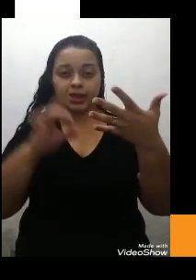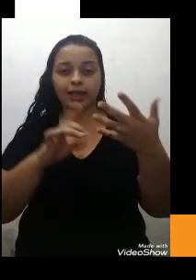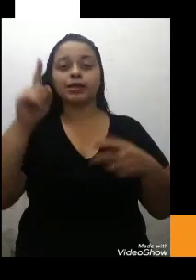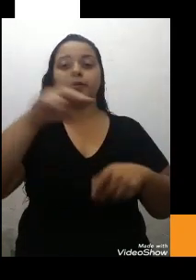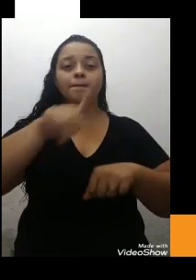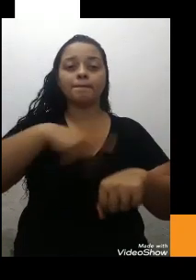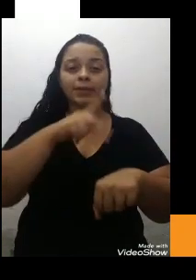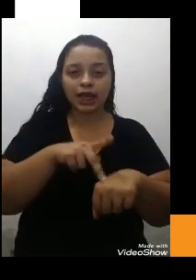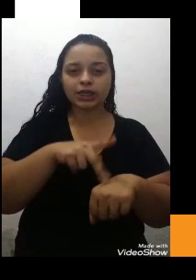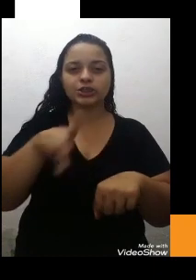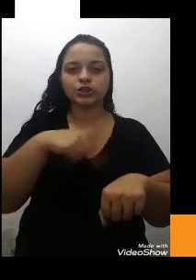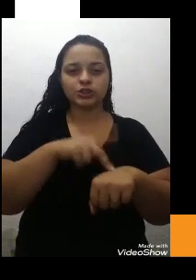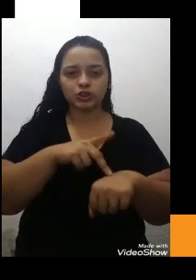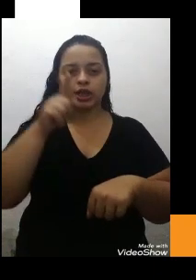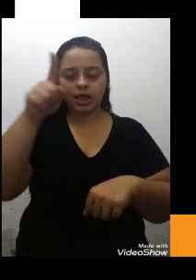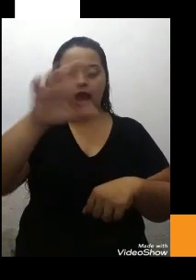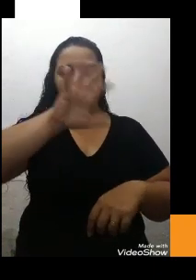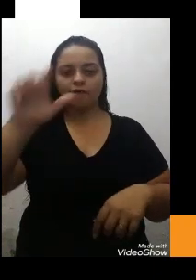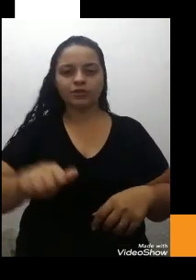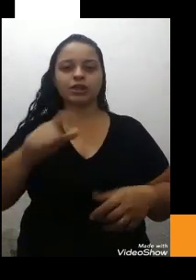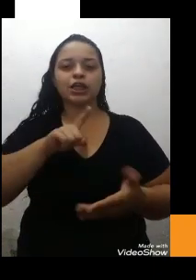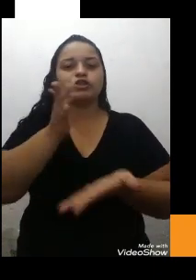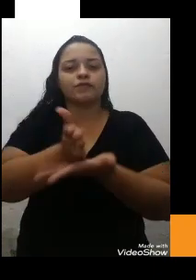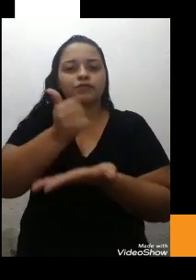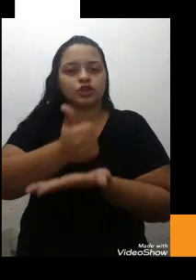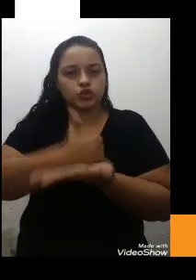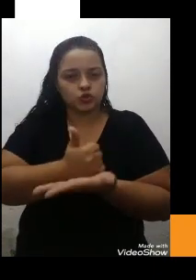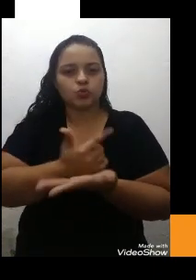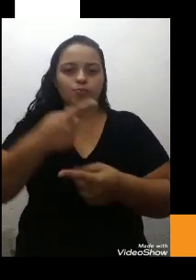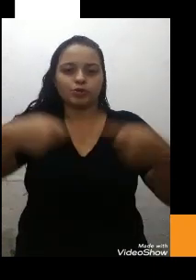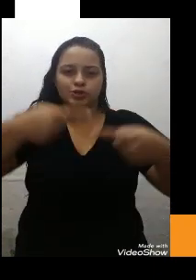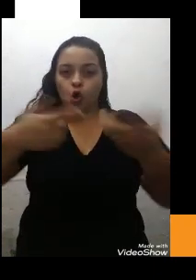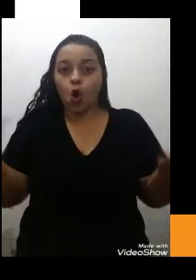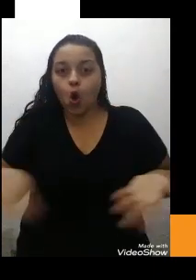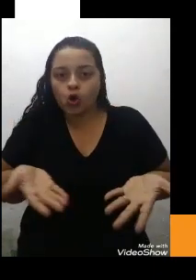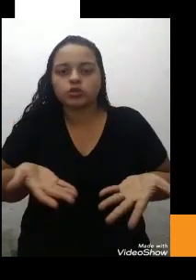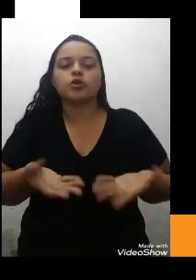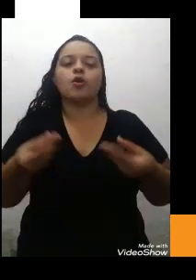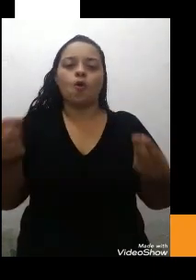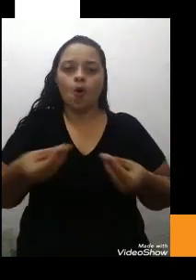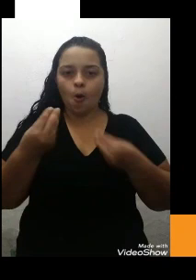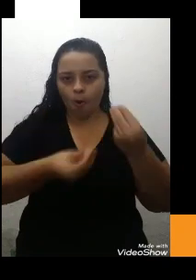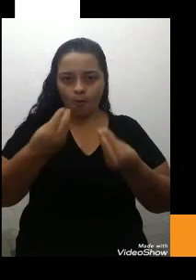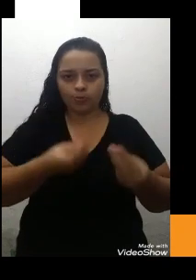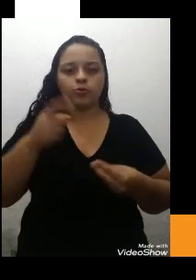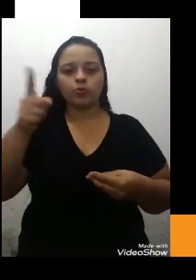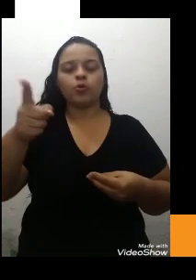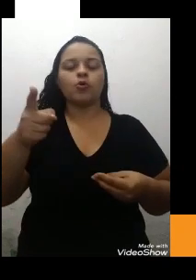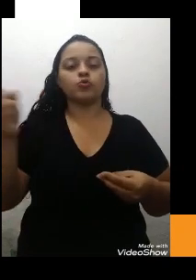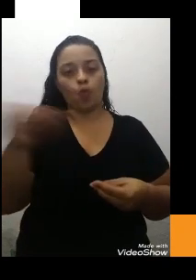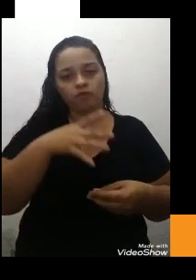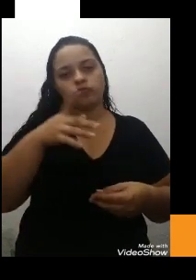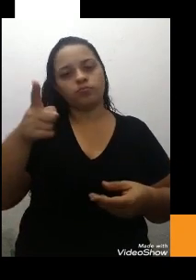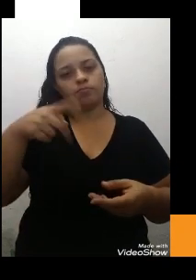africano estão distribuídos politicamente hoje. Tá? Então, é um mapa atual sobre o continente africano, e nele a